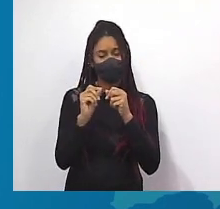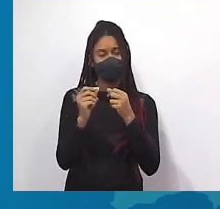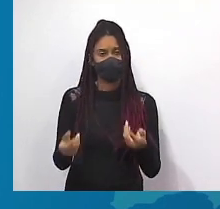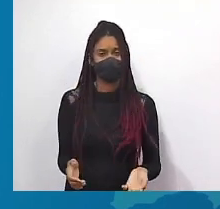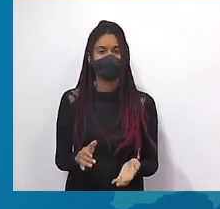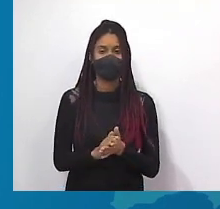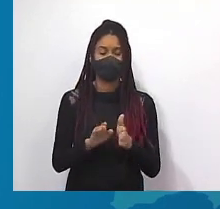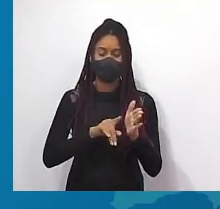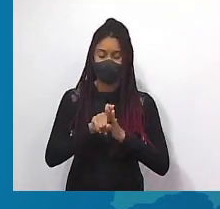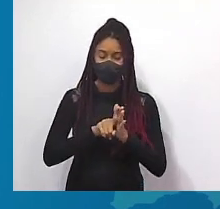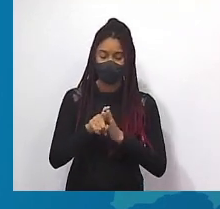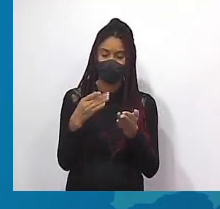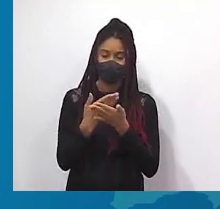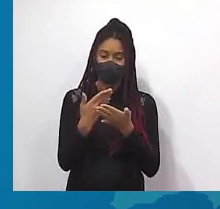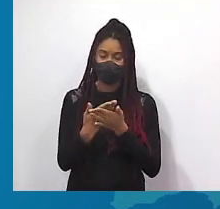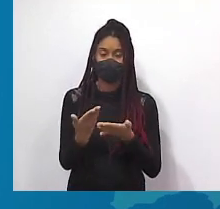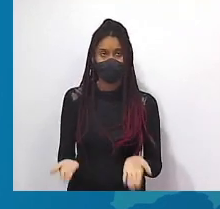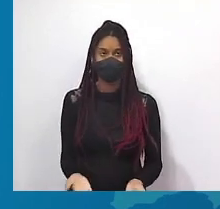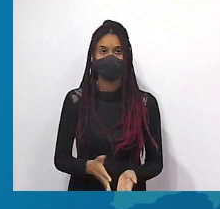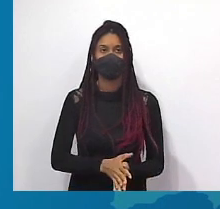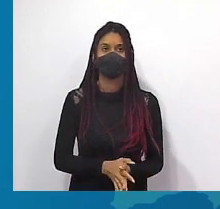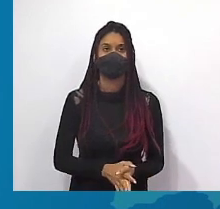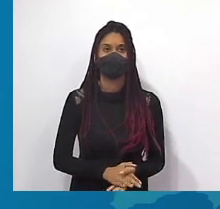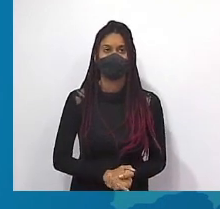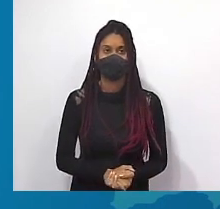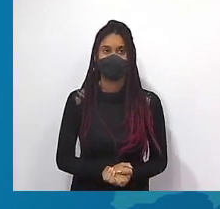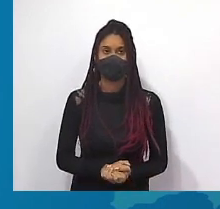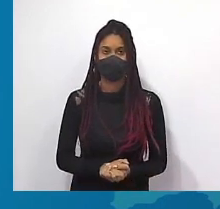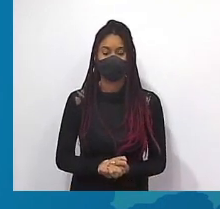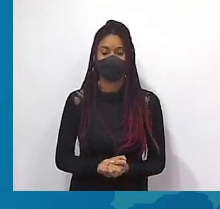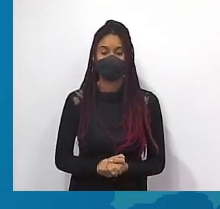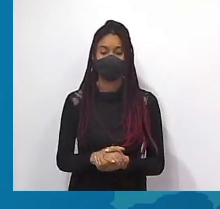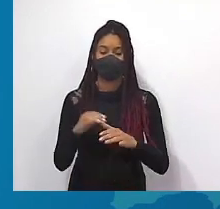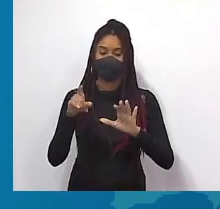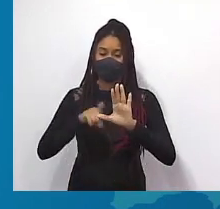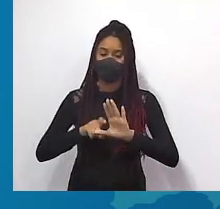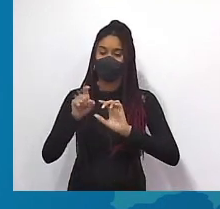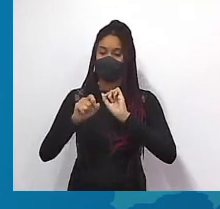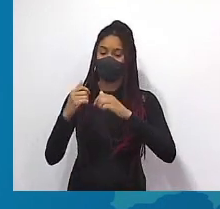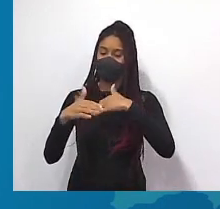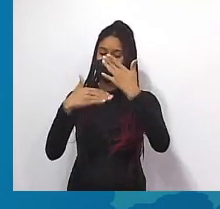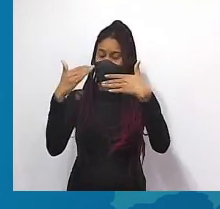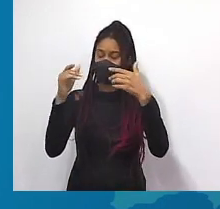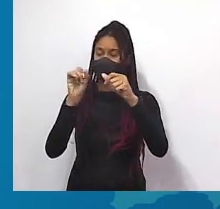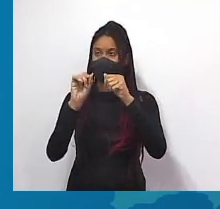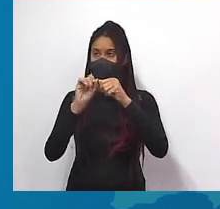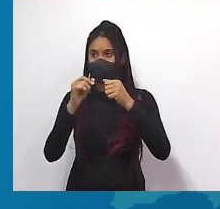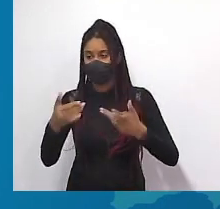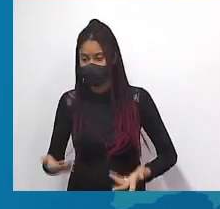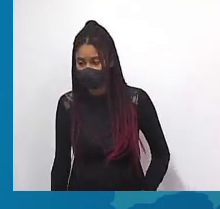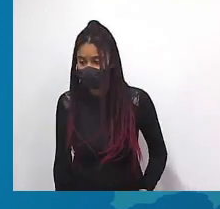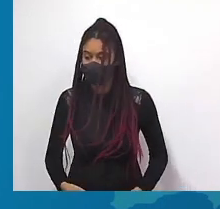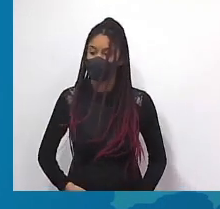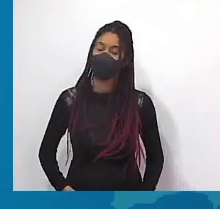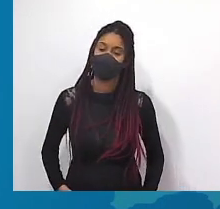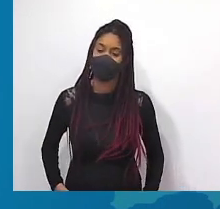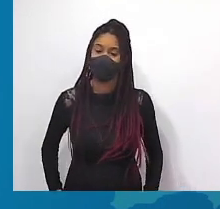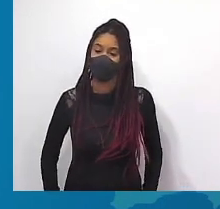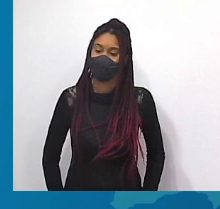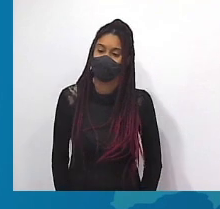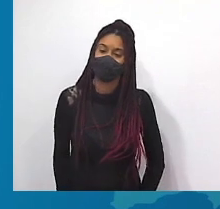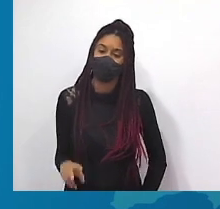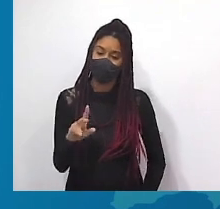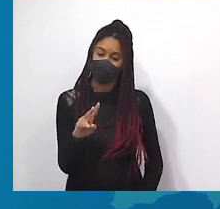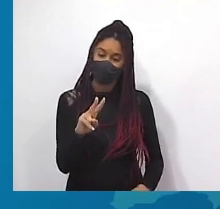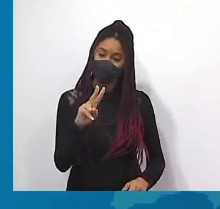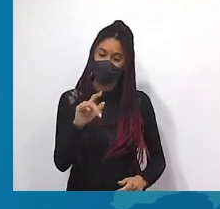muita pesquisa e muito estudo, né? Vai depender do produto, do processo que você está fazendo, e isso você vai